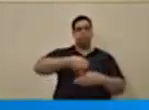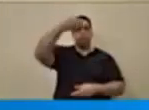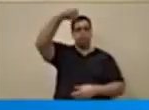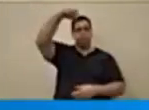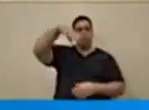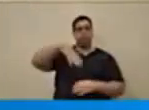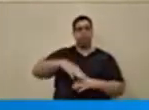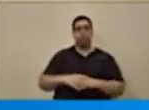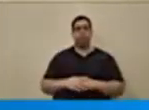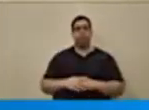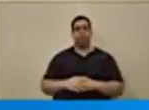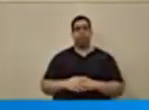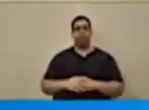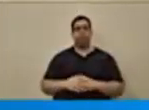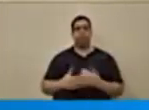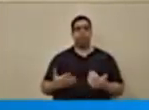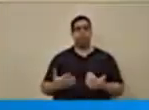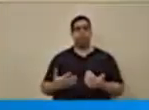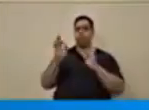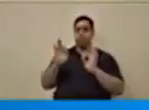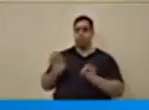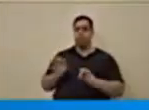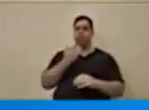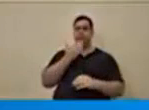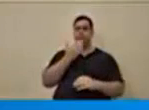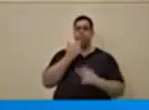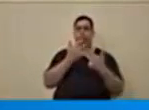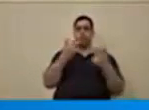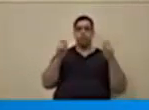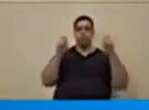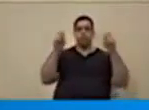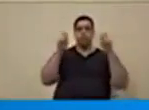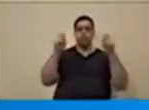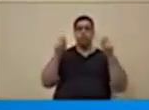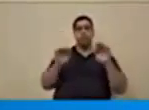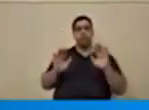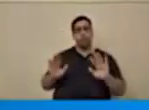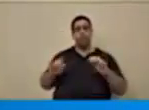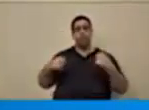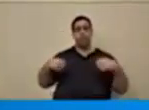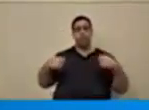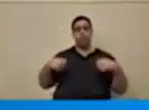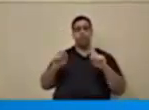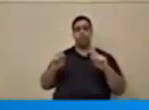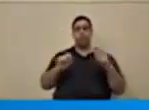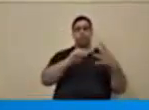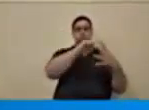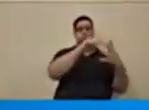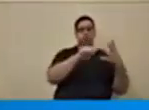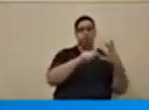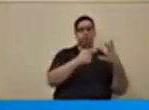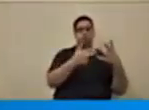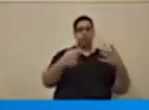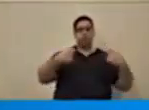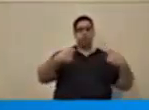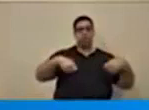não dependem diretamente que a prefeitura o faça. Eu só peço que deixe primeiro regulamentar isso daqui, para que